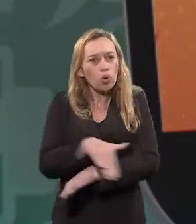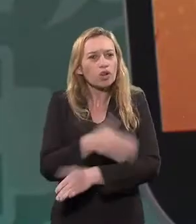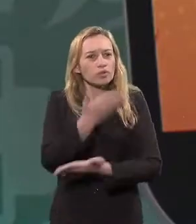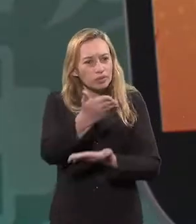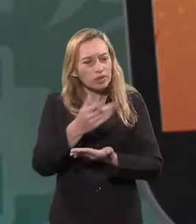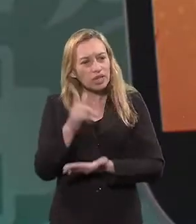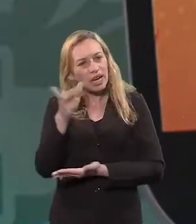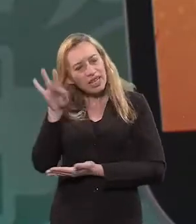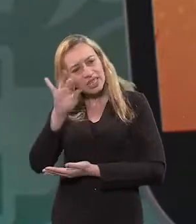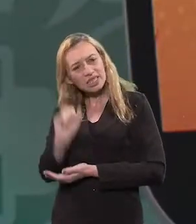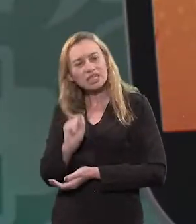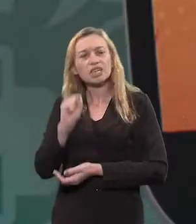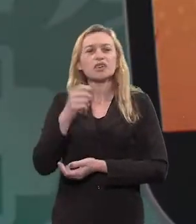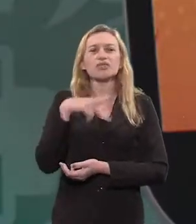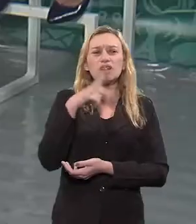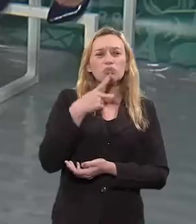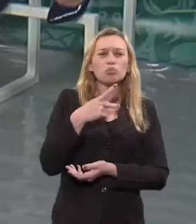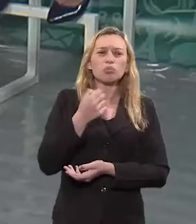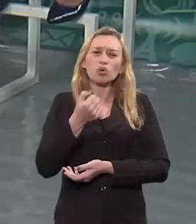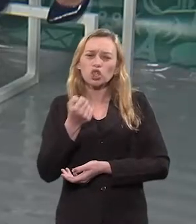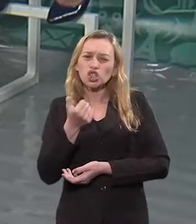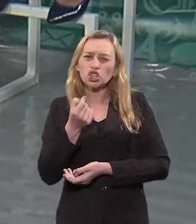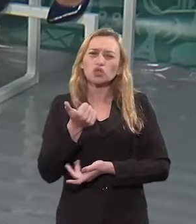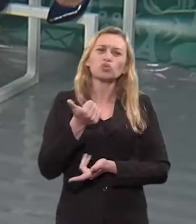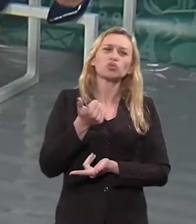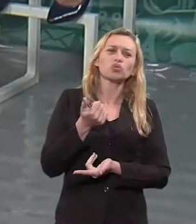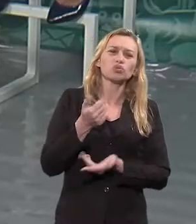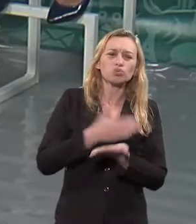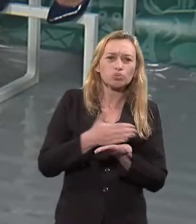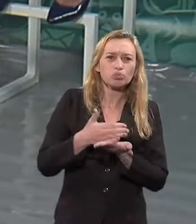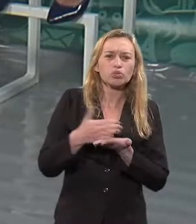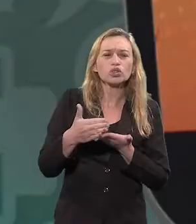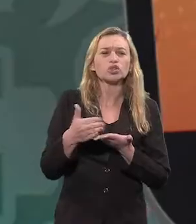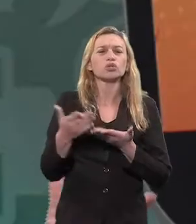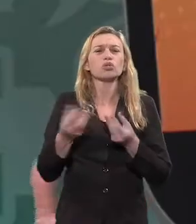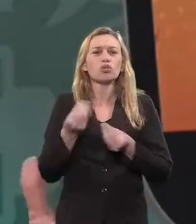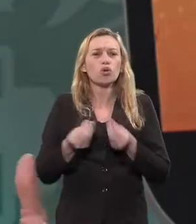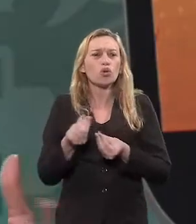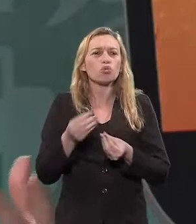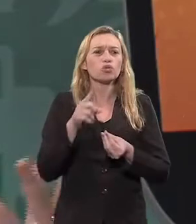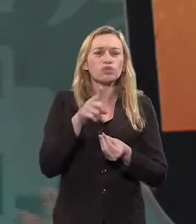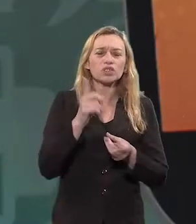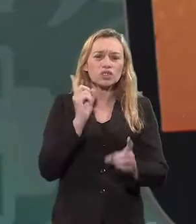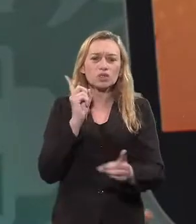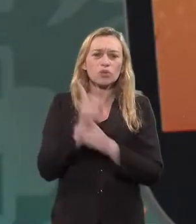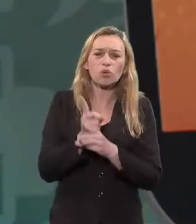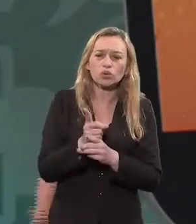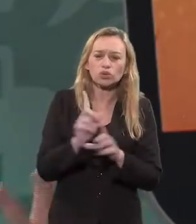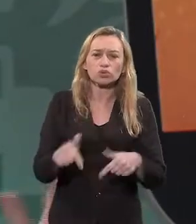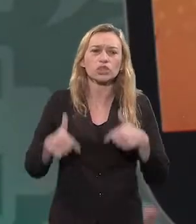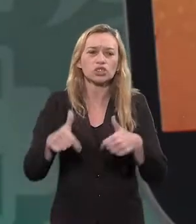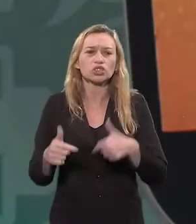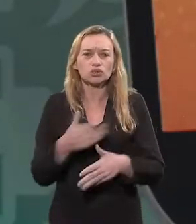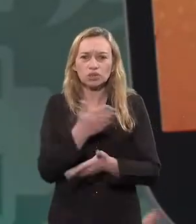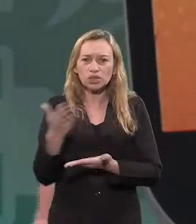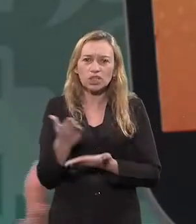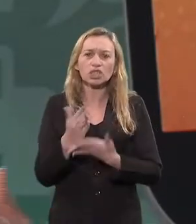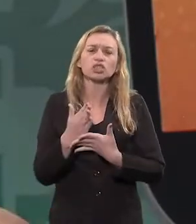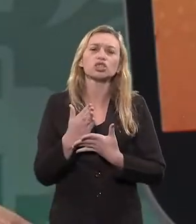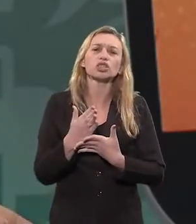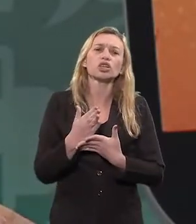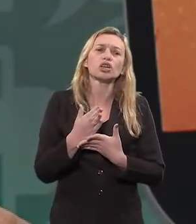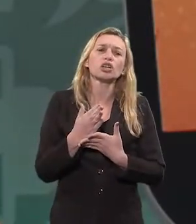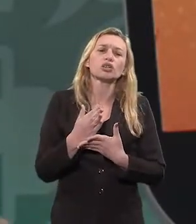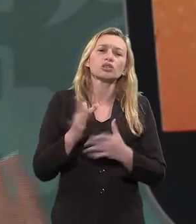Ruas. Larissa, fala um pouquinho do seu projeto, de quando começou e o que vocês encontram, né, nas ações de vocês,